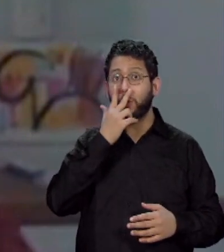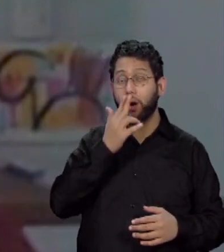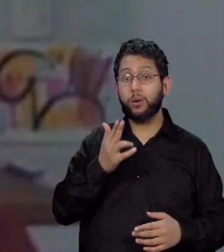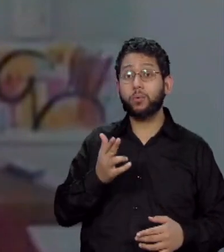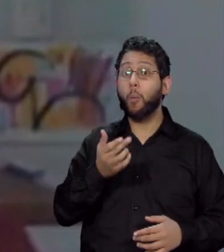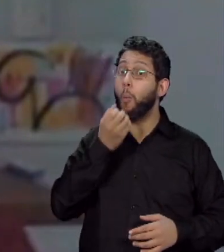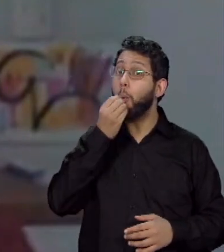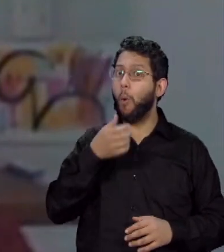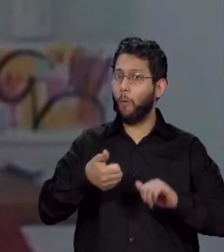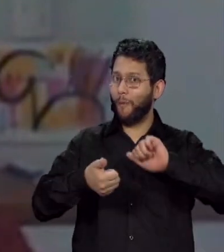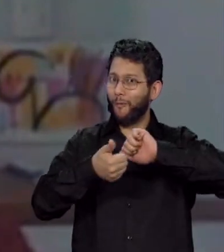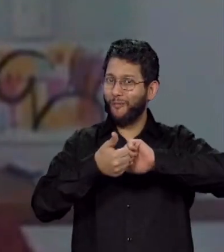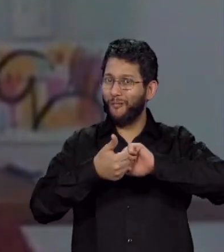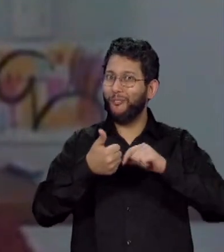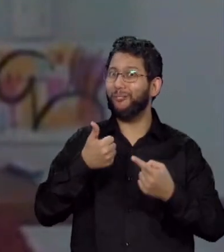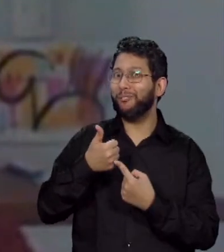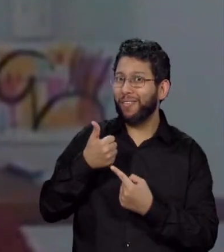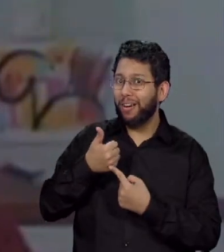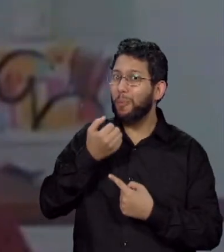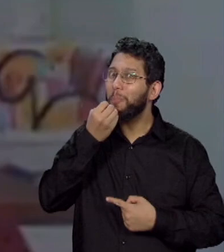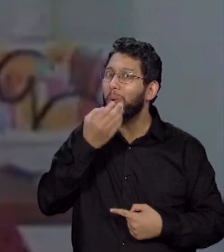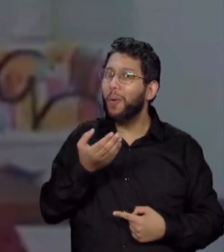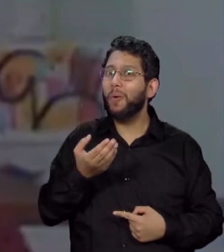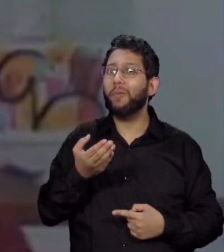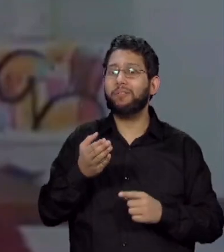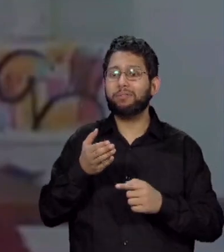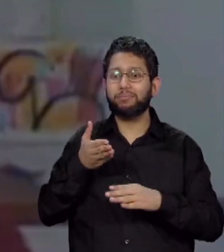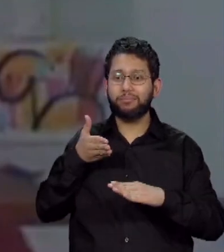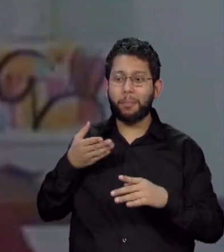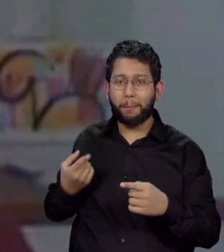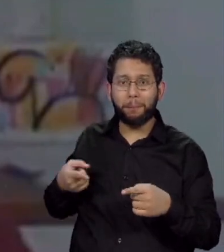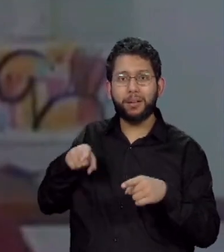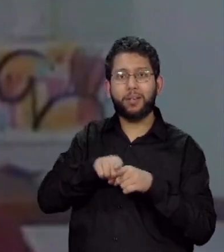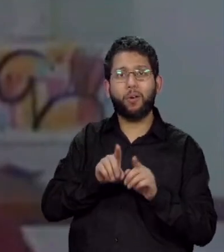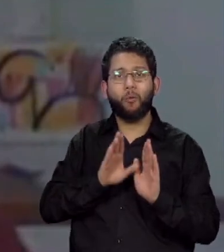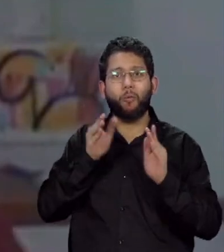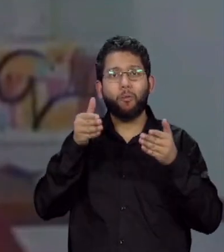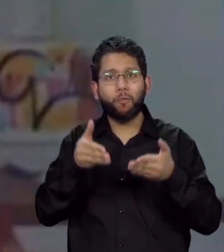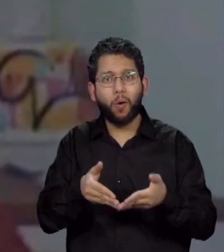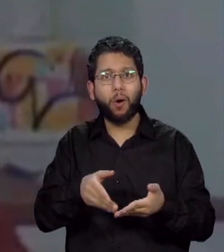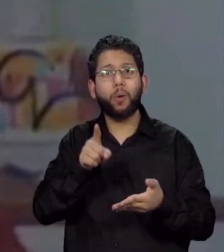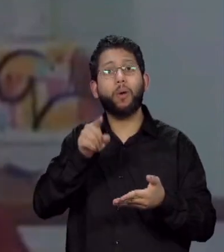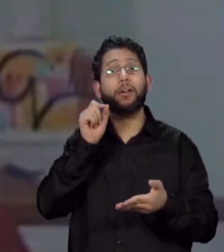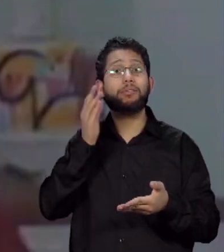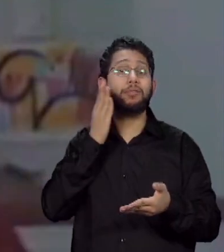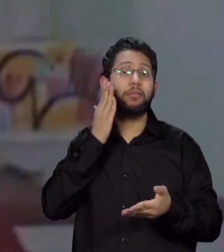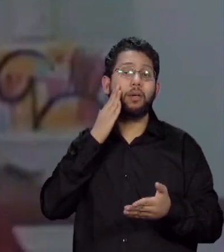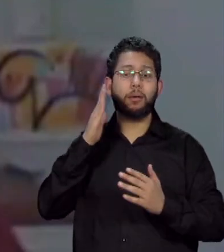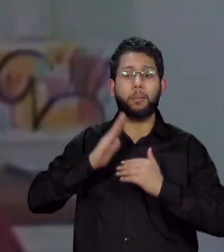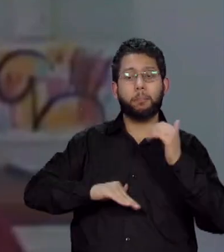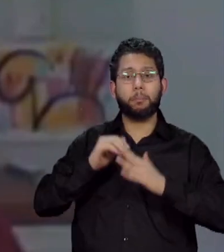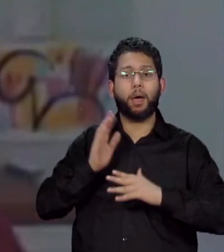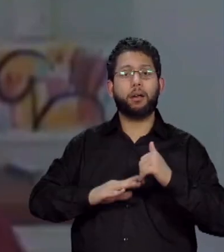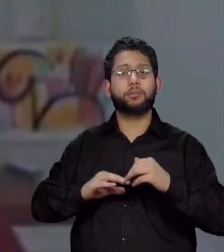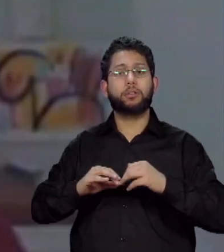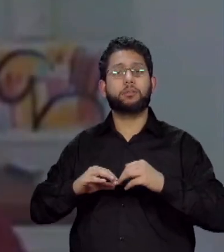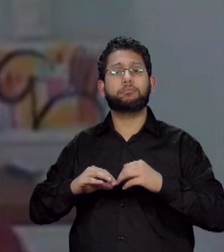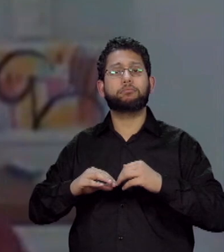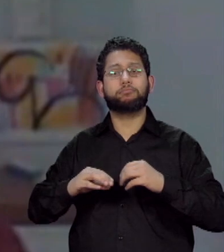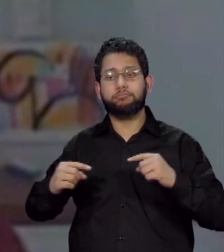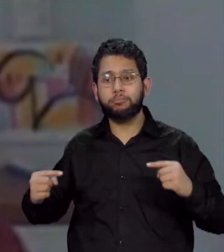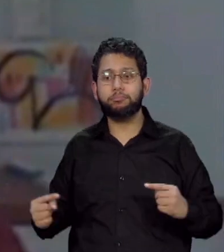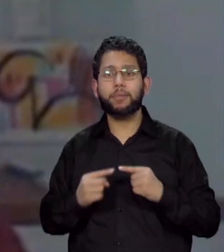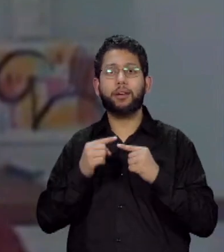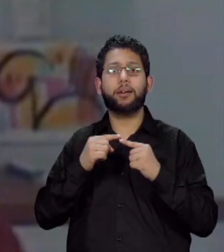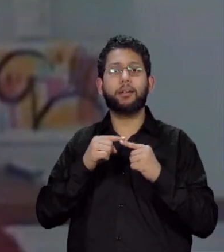grande vantagem de se fazer parte do fórum são exatamente essas práticas pedagógicas